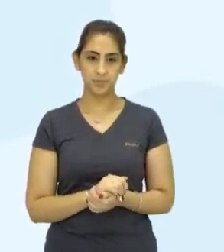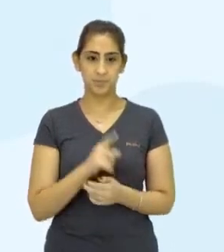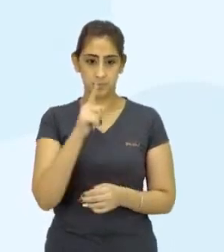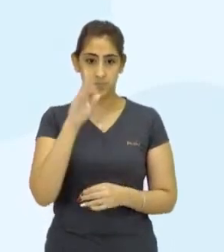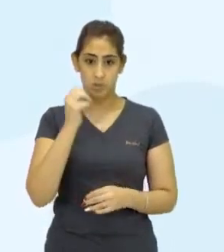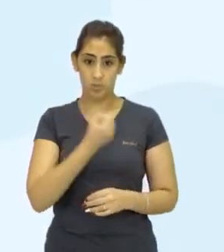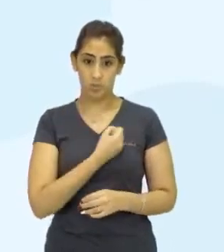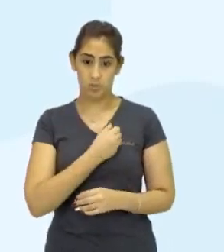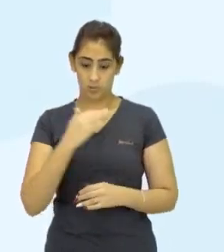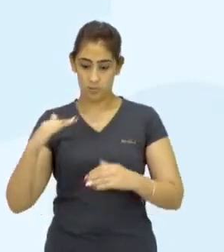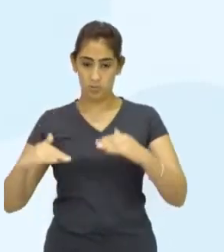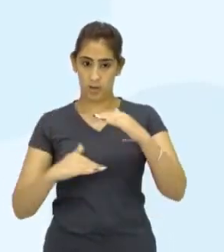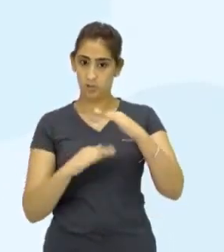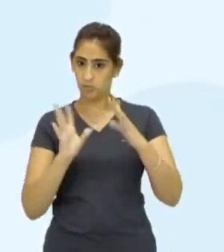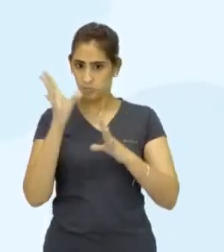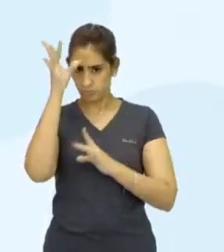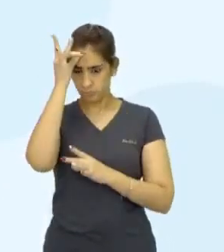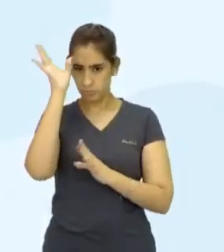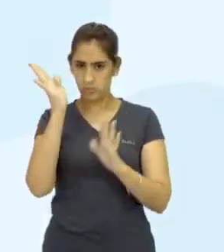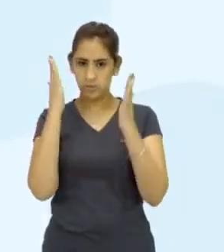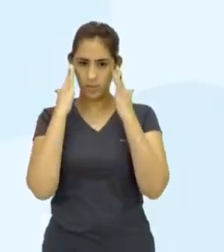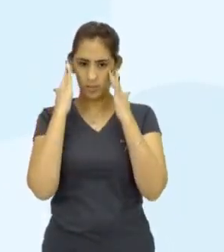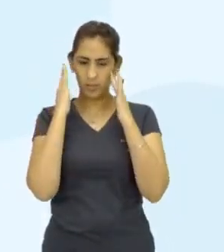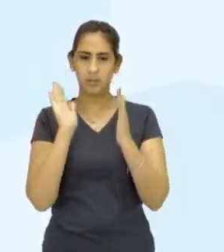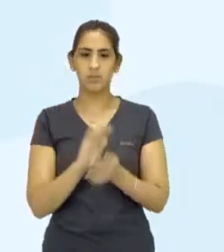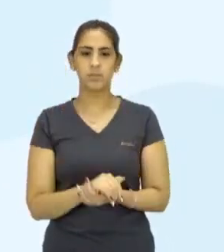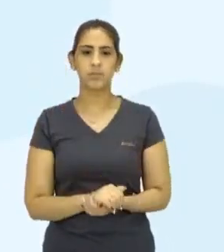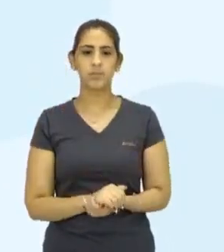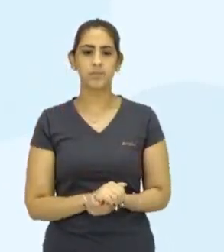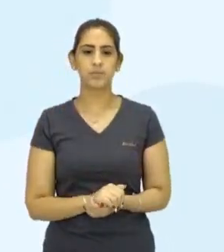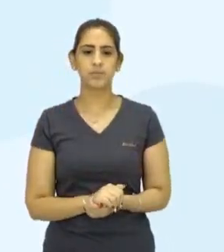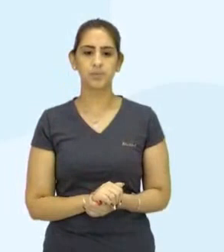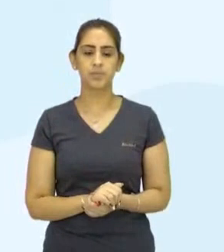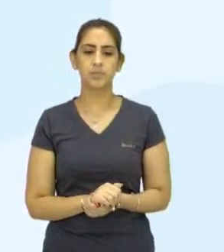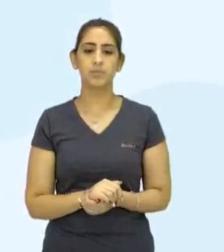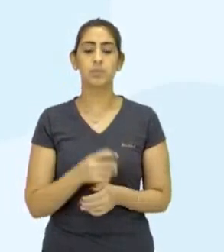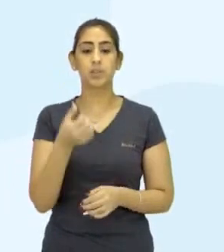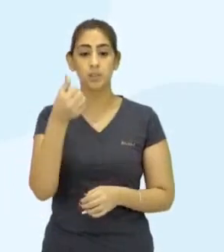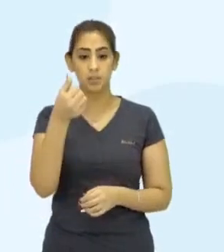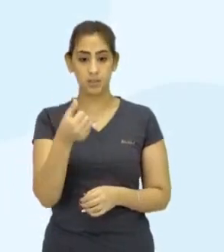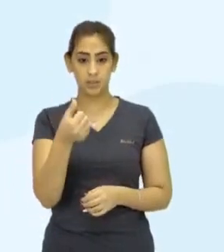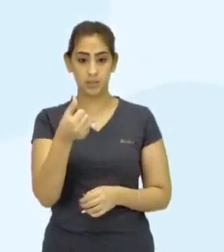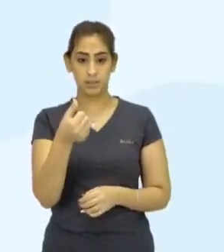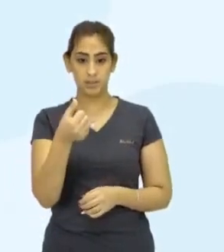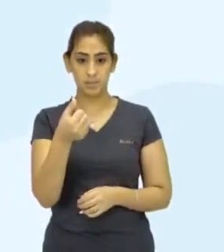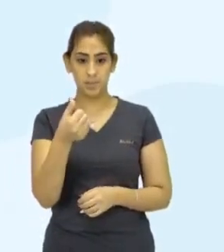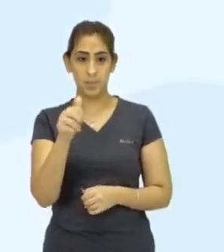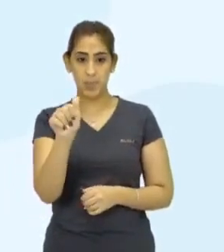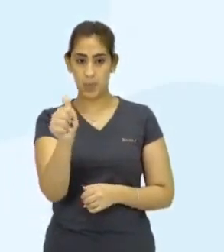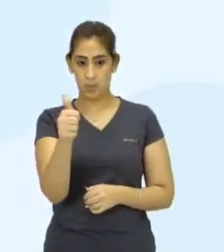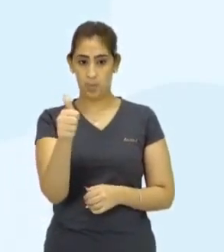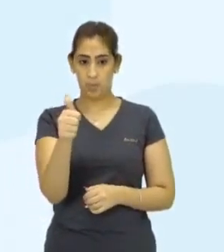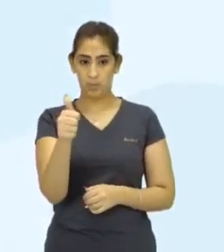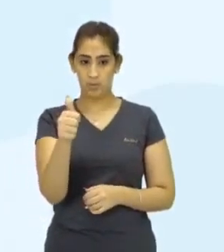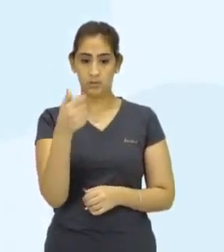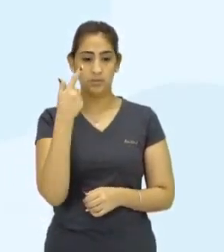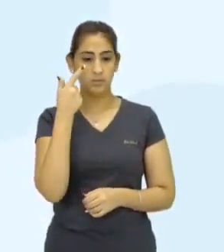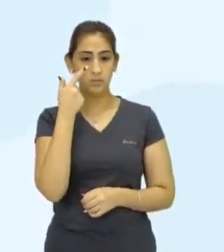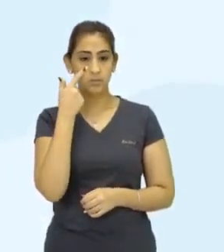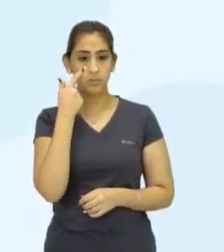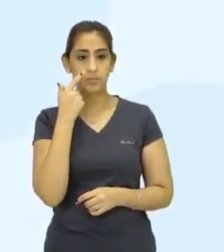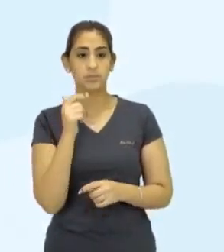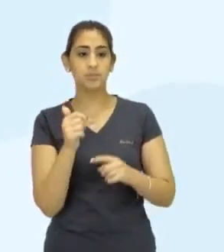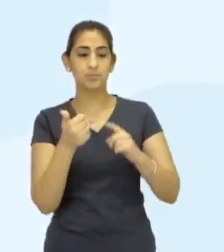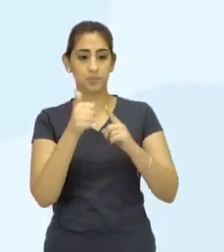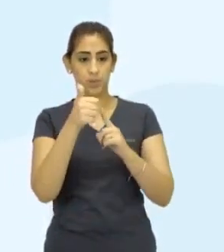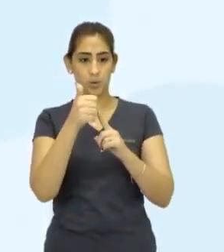baixo. Tá, e no S de T, que é a quantidade de salários? Bom, a gente está na direção do 6 e na direção do 11. Essas são as coordenadas.